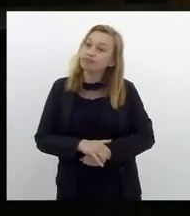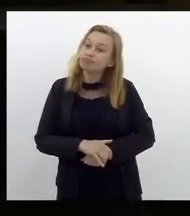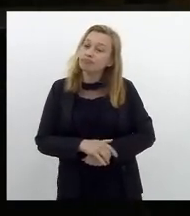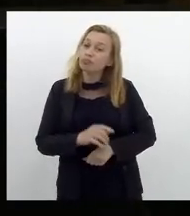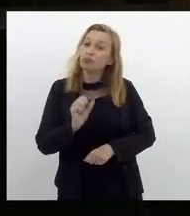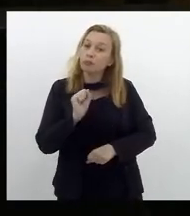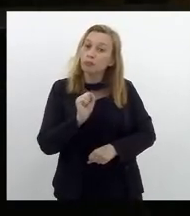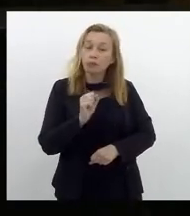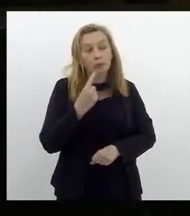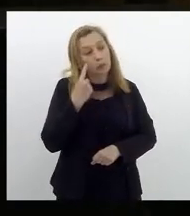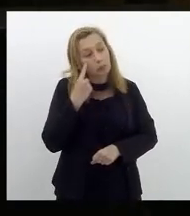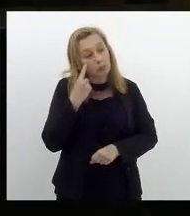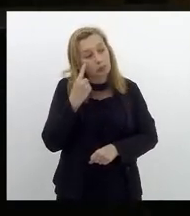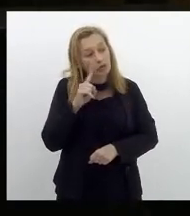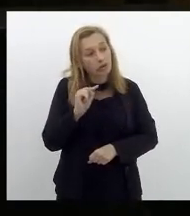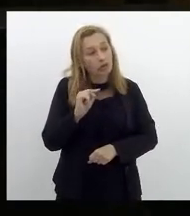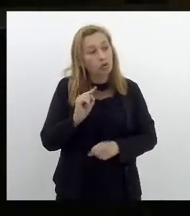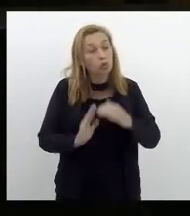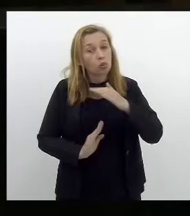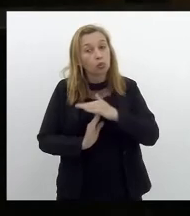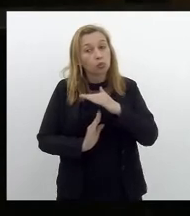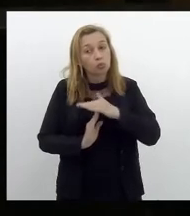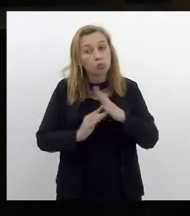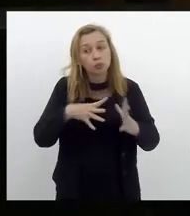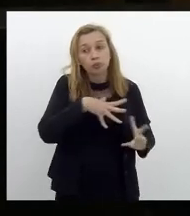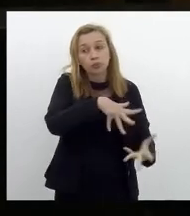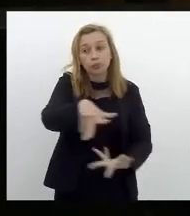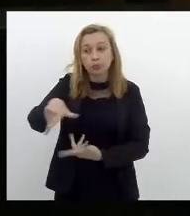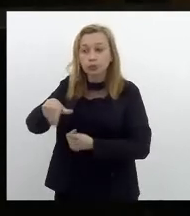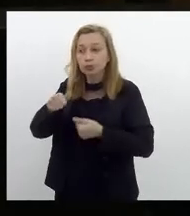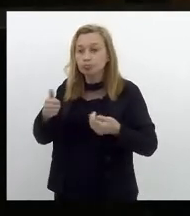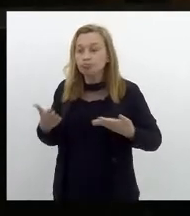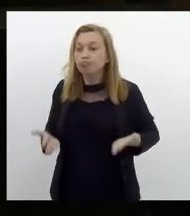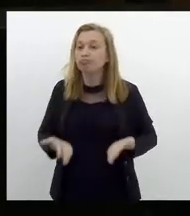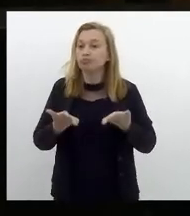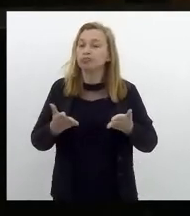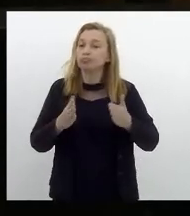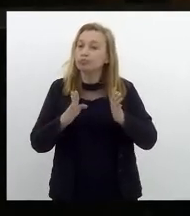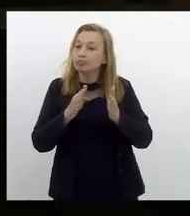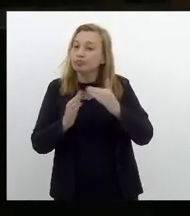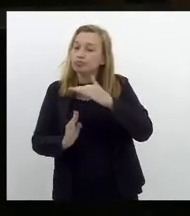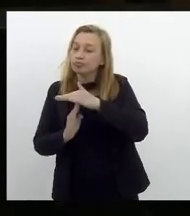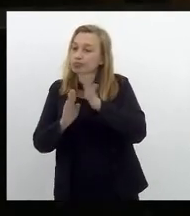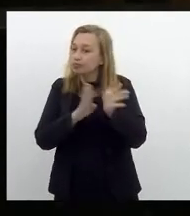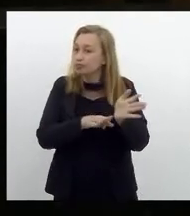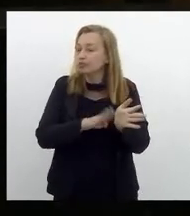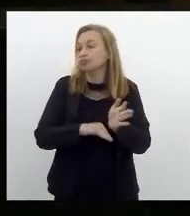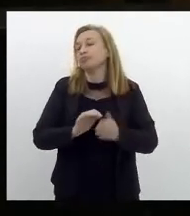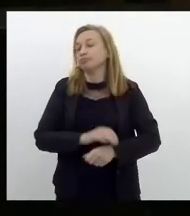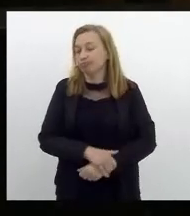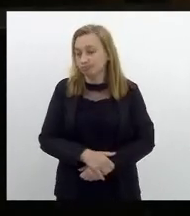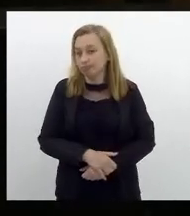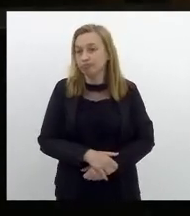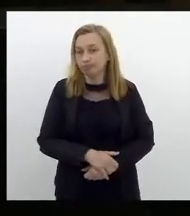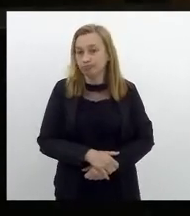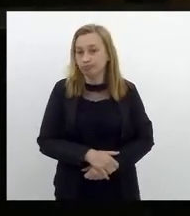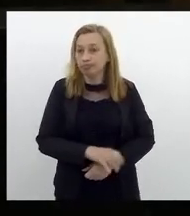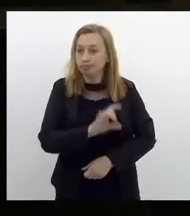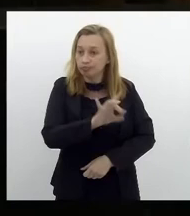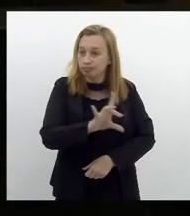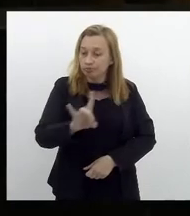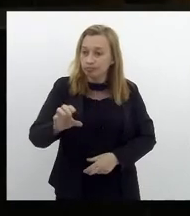se teve é ter o limite global de empenho, teto de gasto do limite global. E